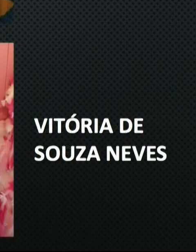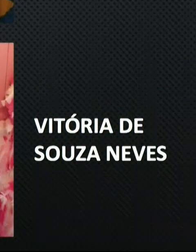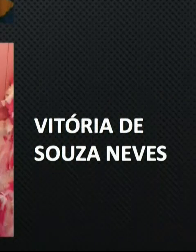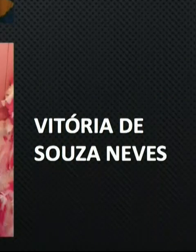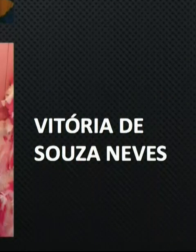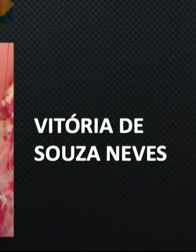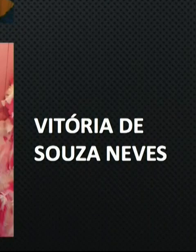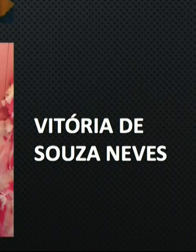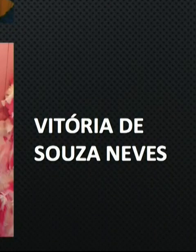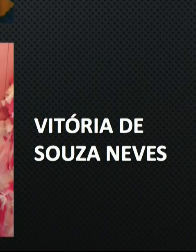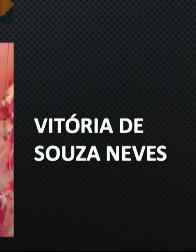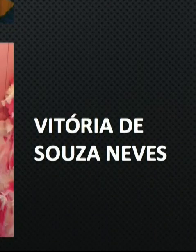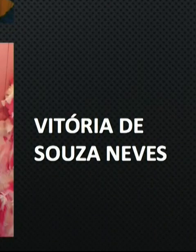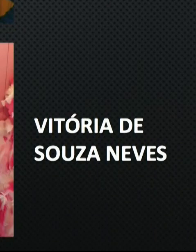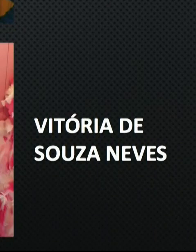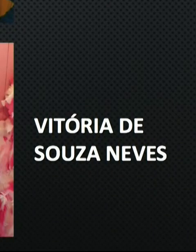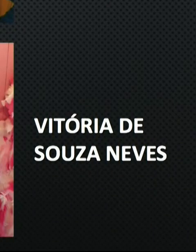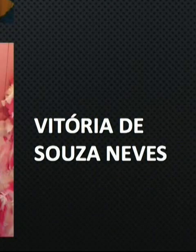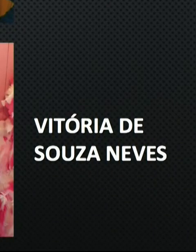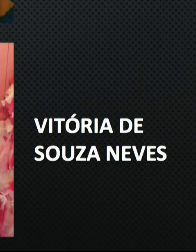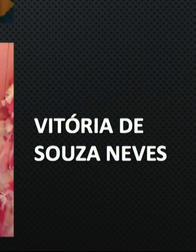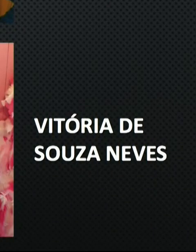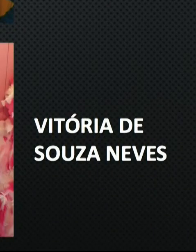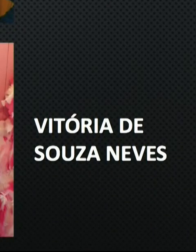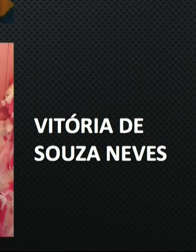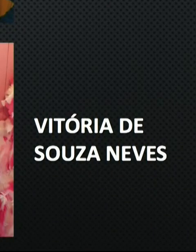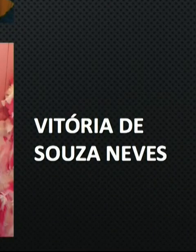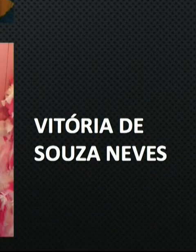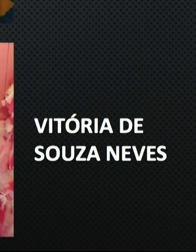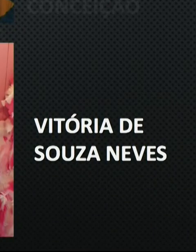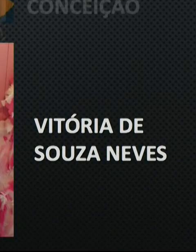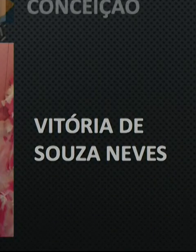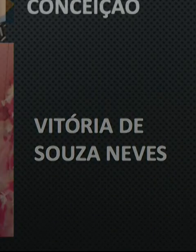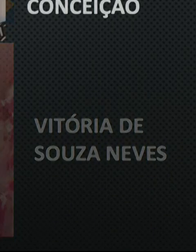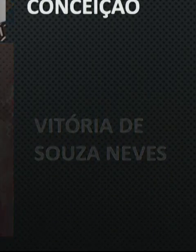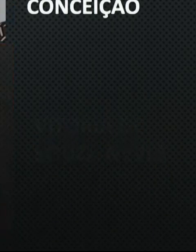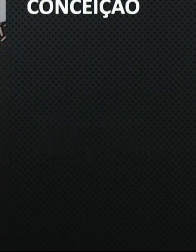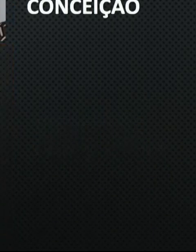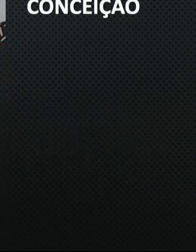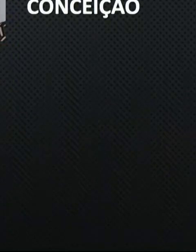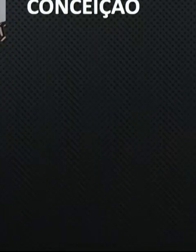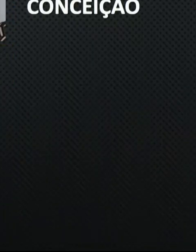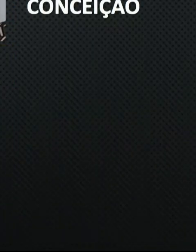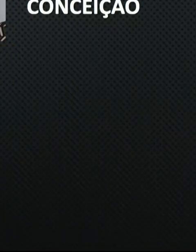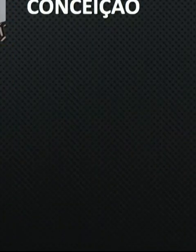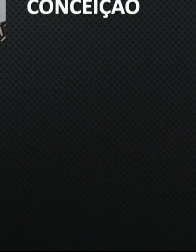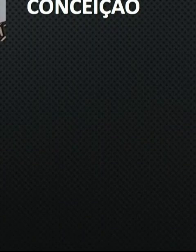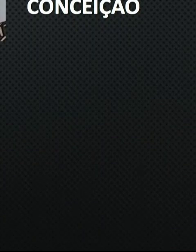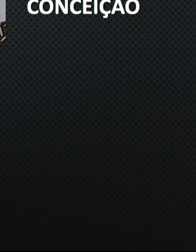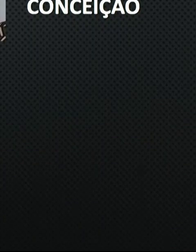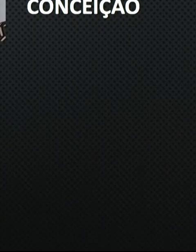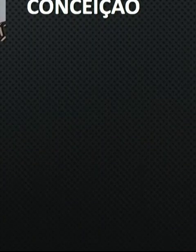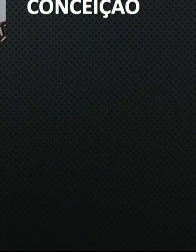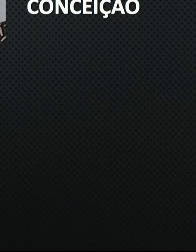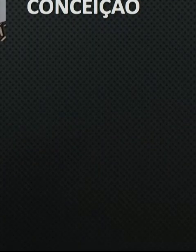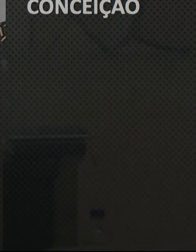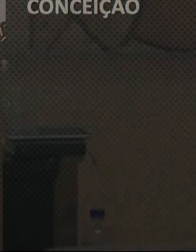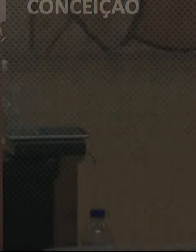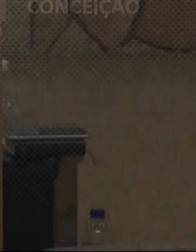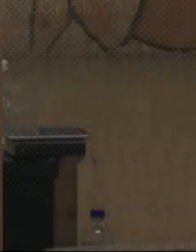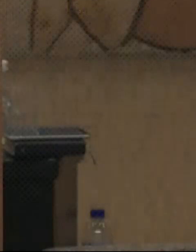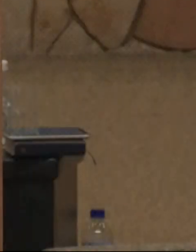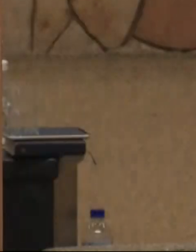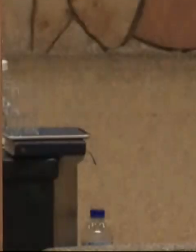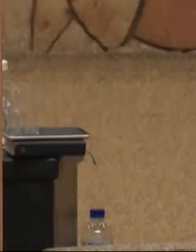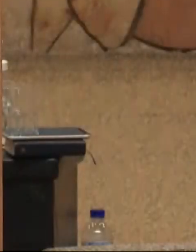Silvia, Suelen, Tito, Vitória, Wagner e Wanda. Irmãos,